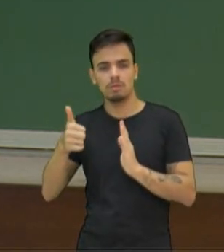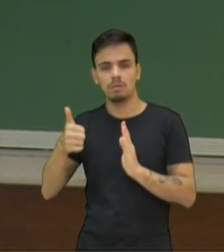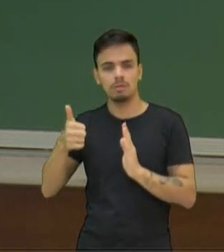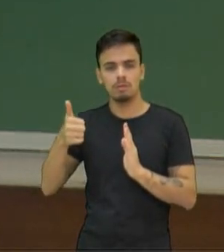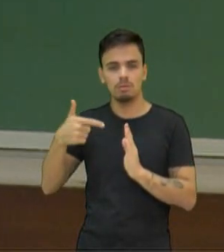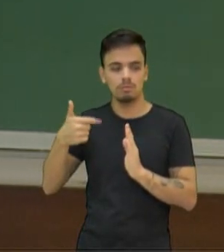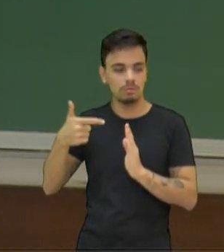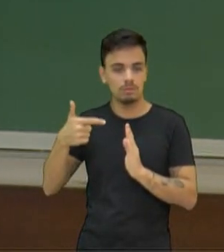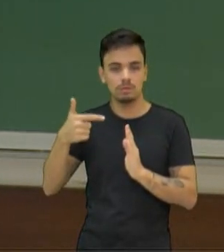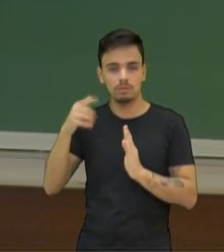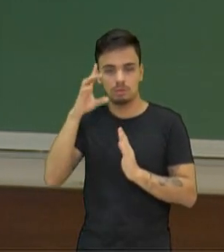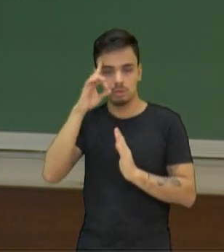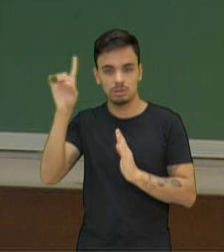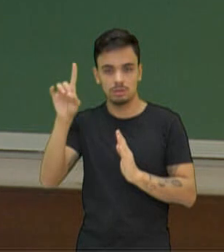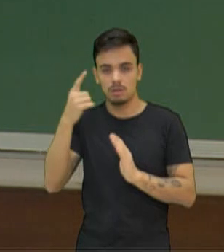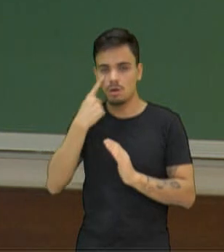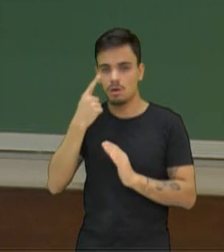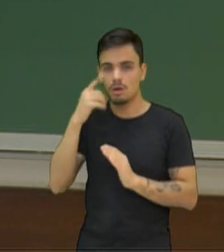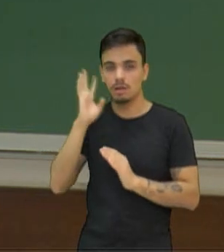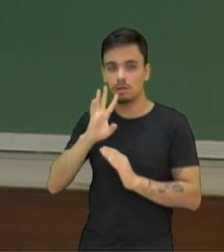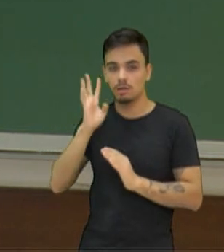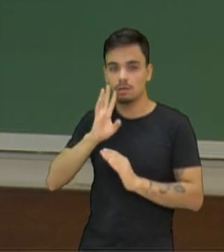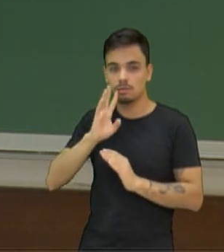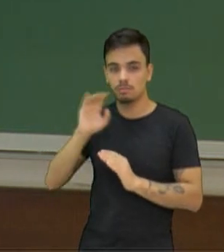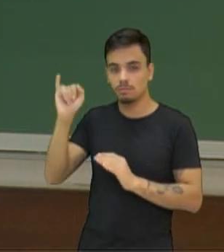que bacana essa imagem aqui.